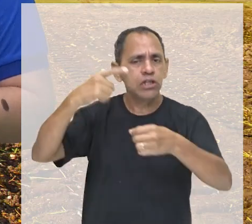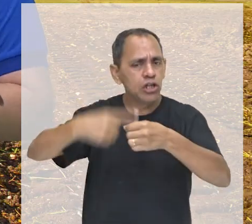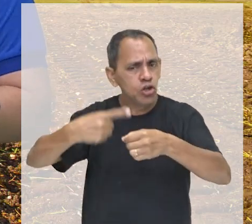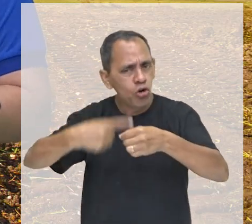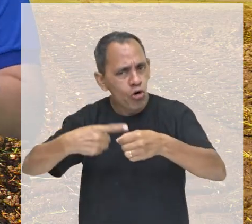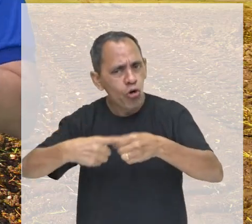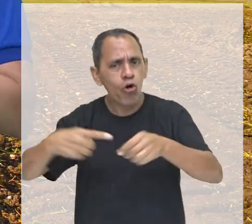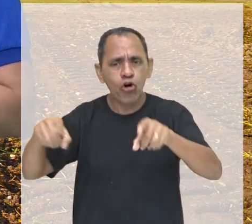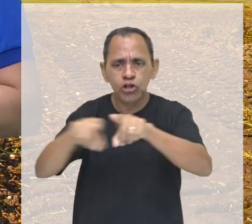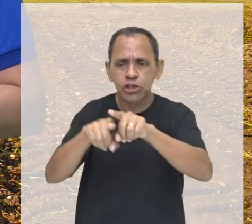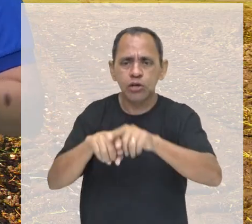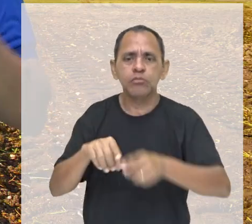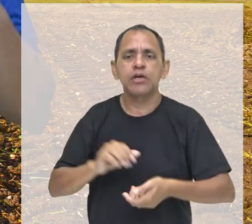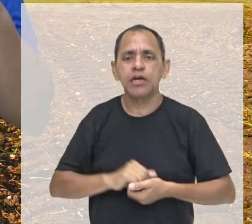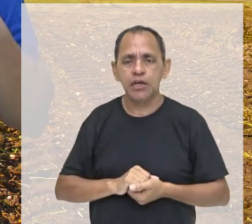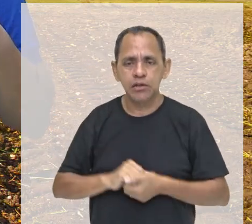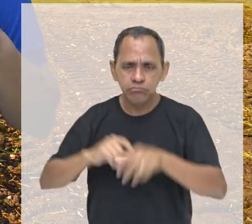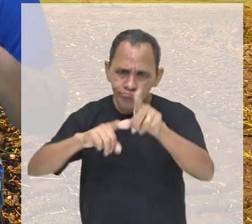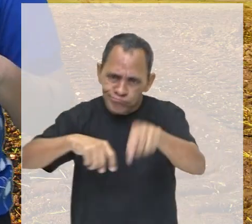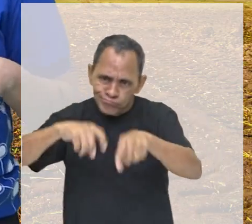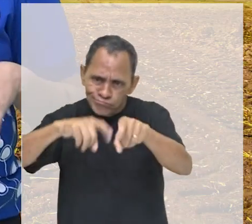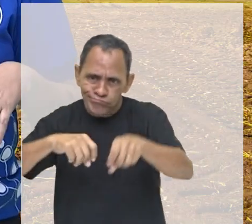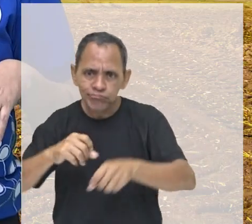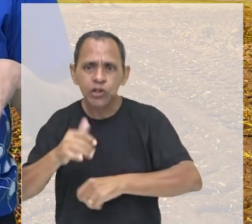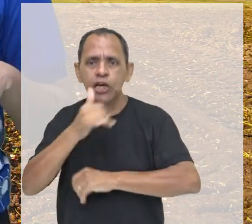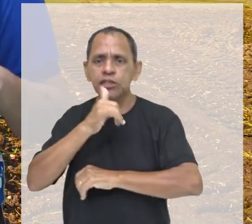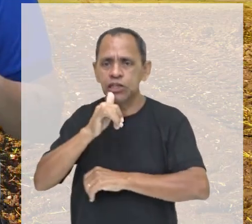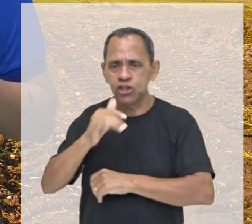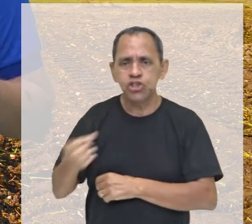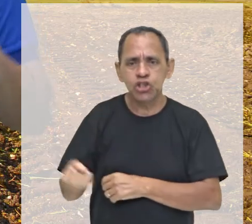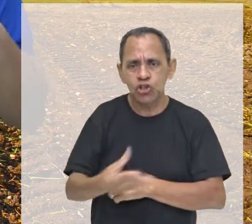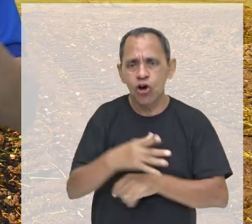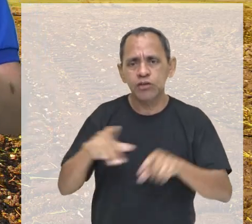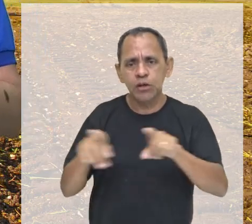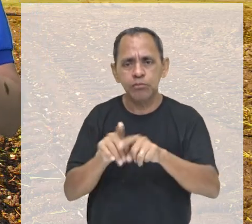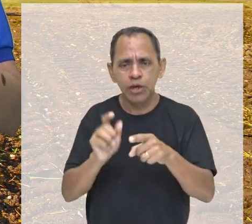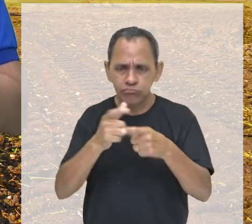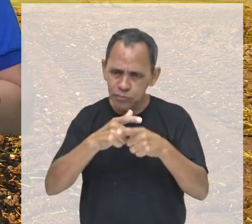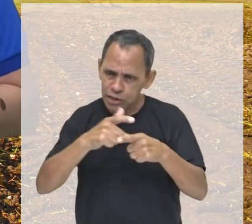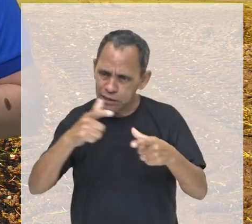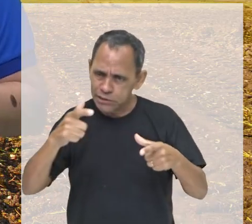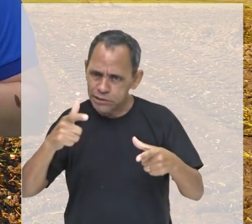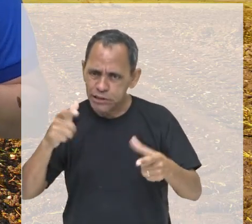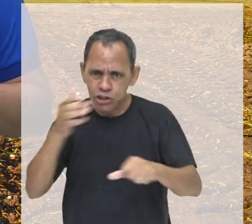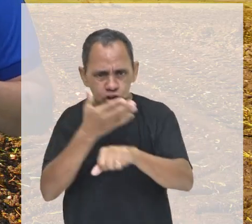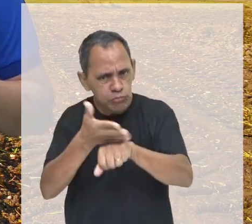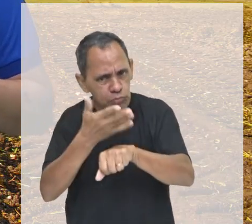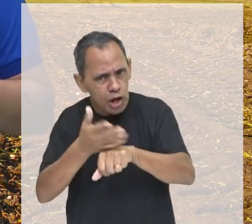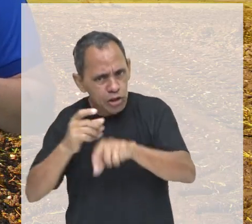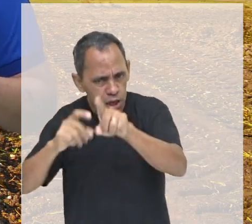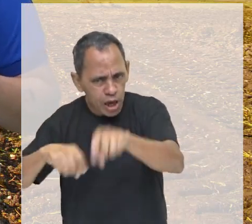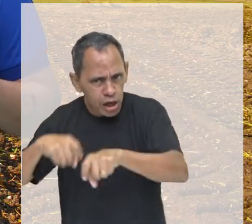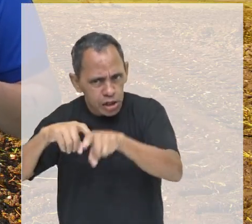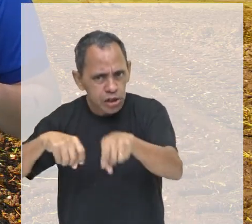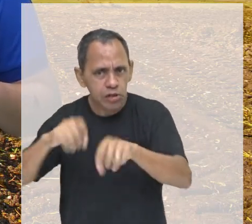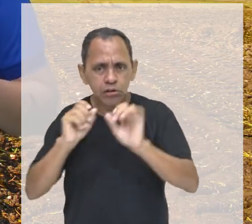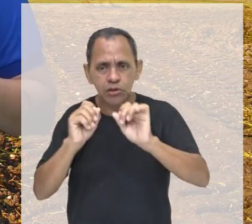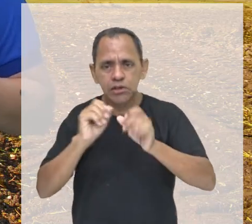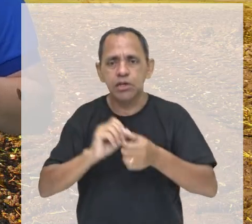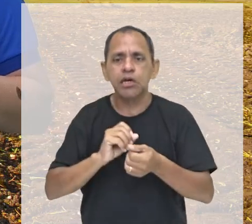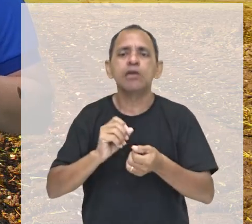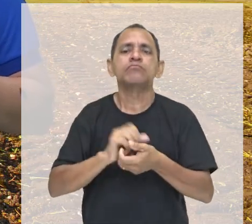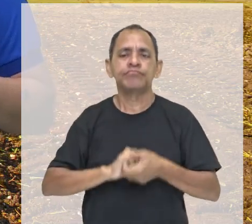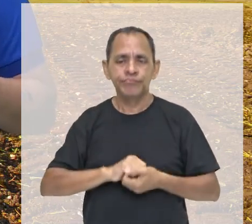da energia renovável. E também, gente, há um interesse crescente em práticas agrícolas sustentáveis, a